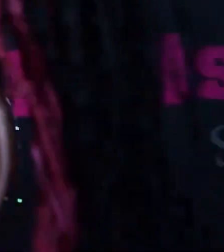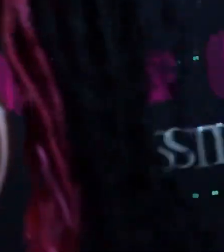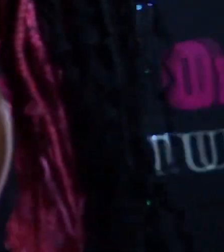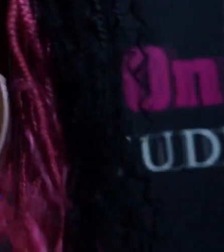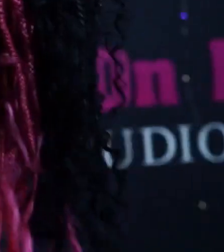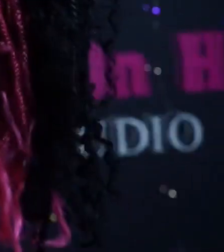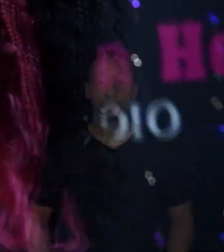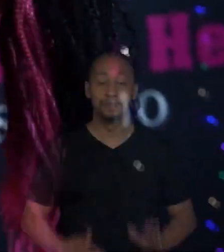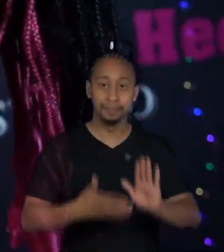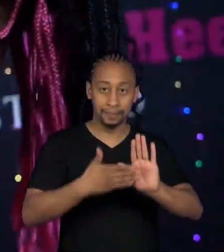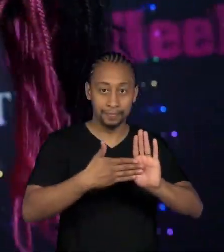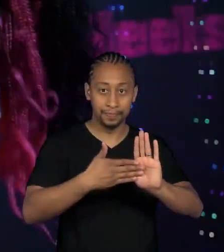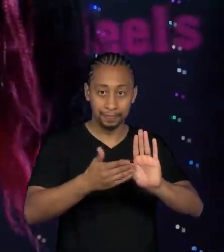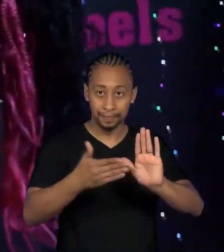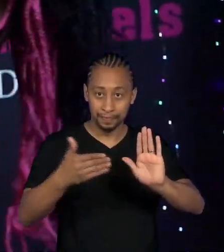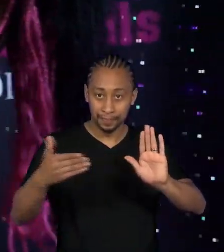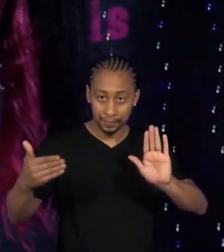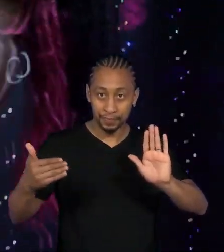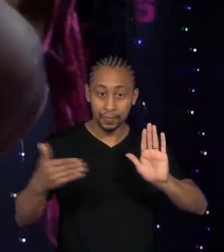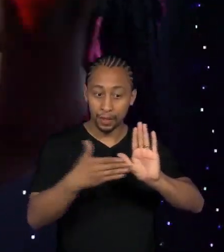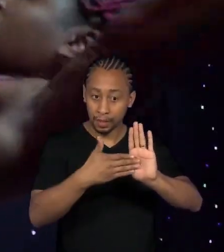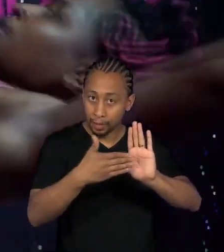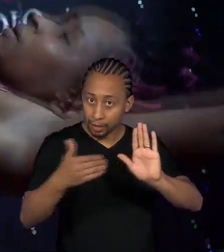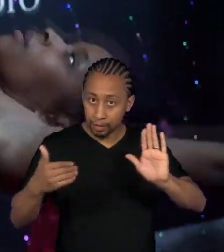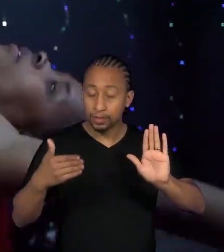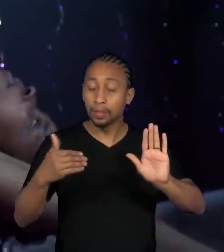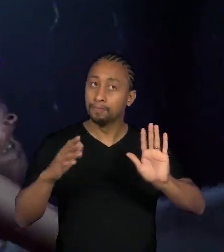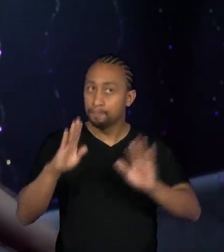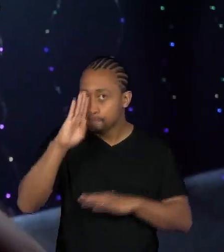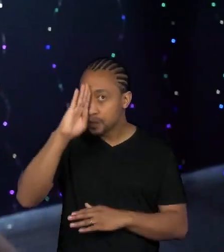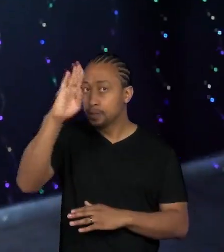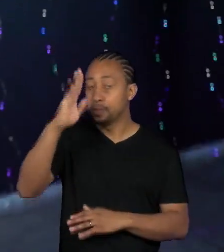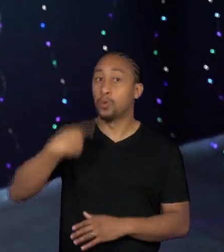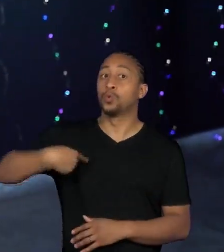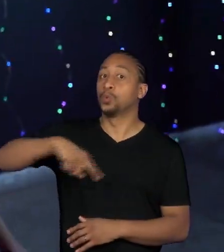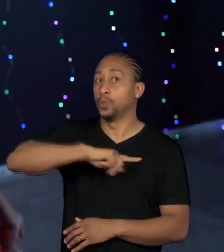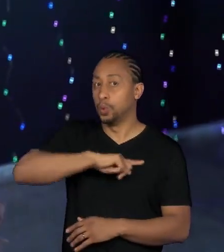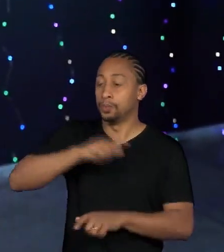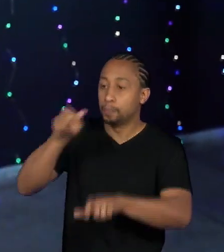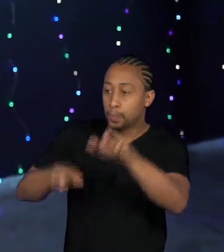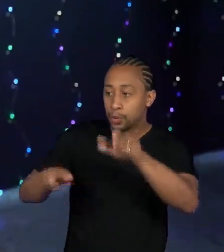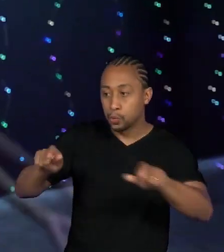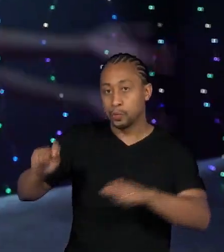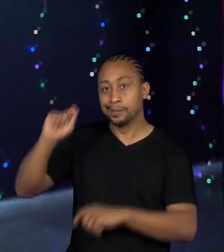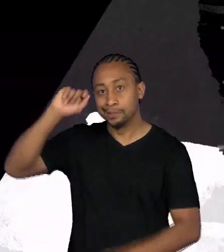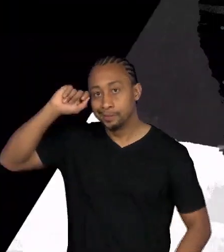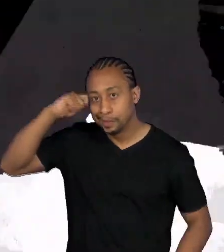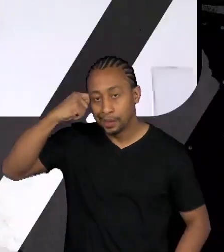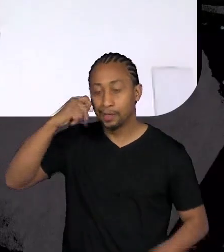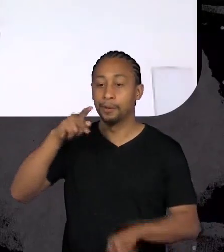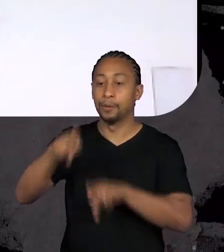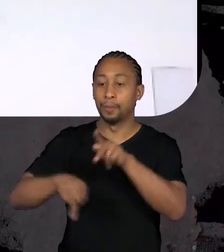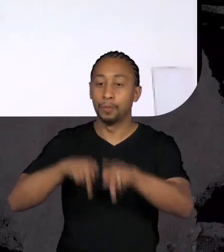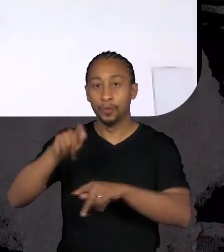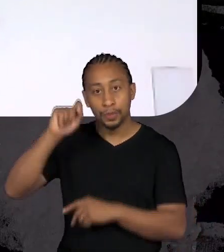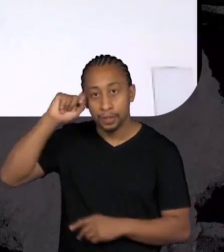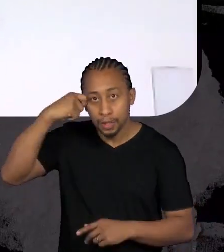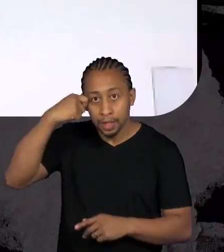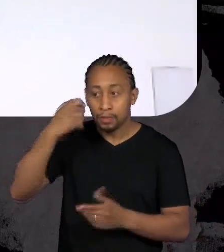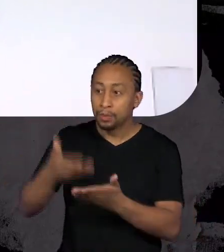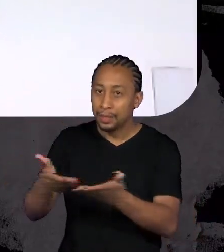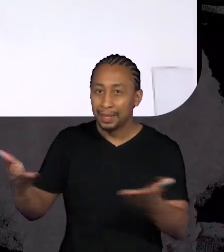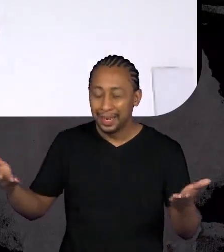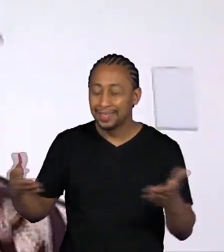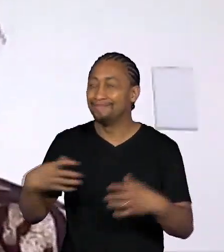A estética, principalmente a estética nossa, de pessoas negras, do povo negro, ela sofre